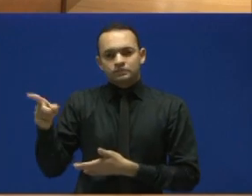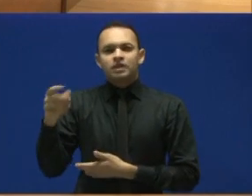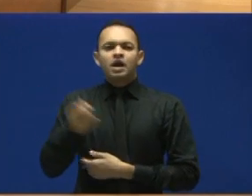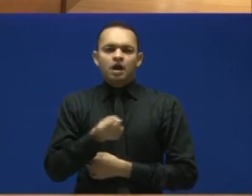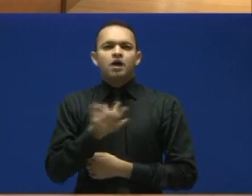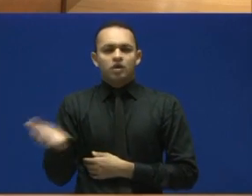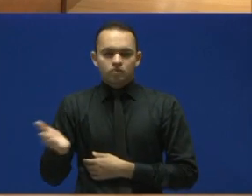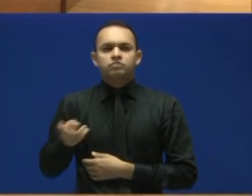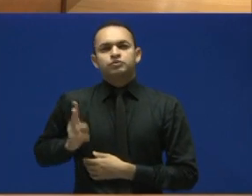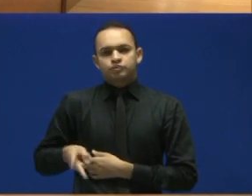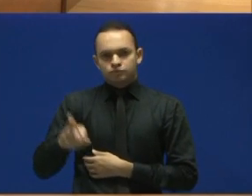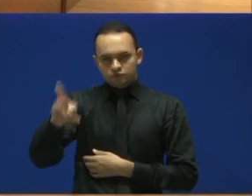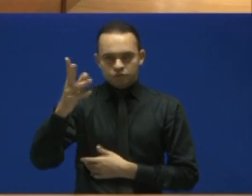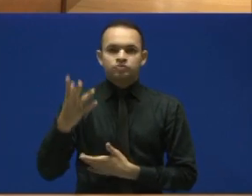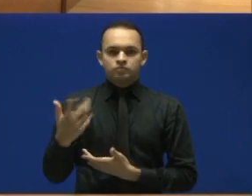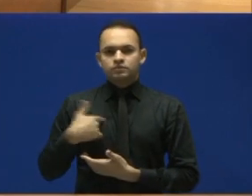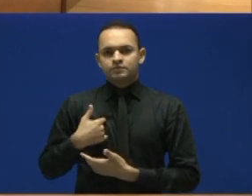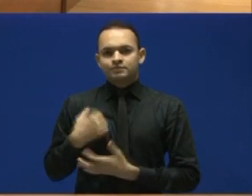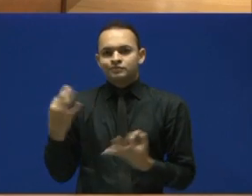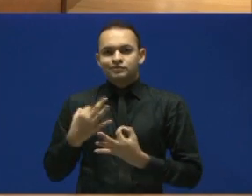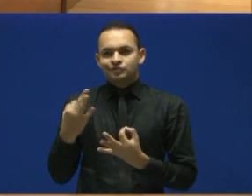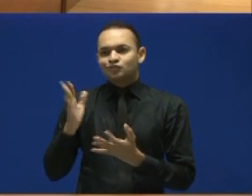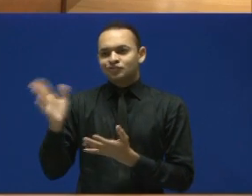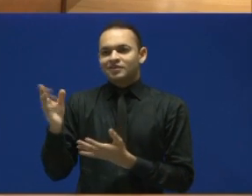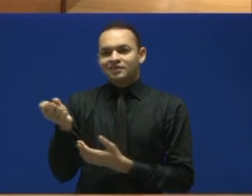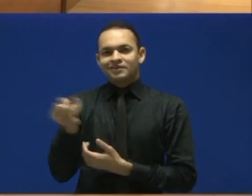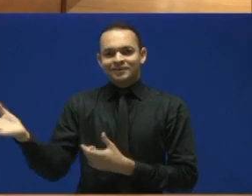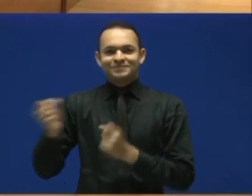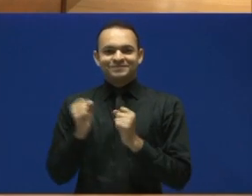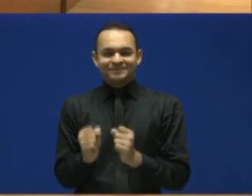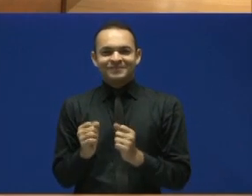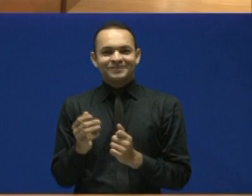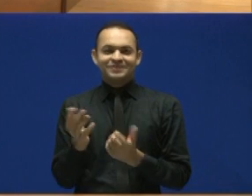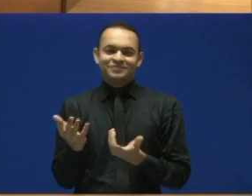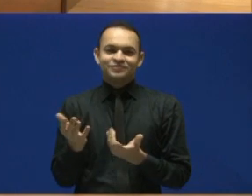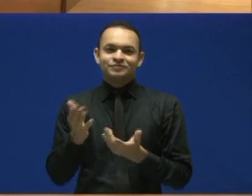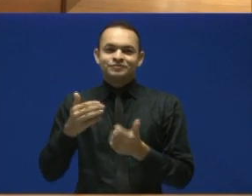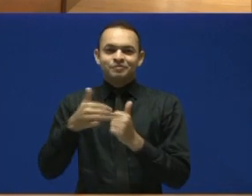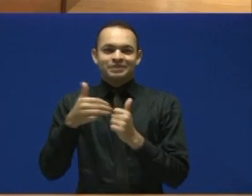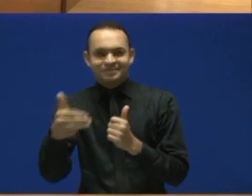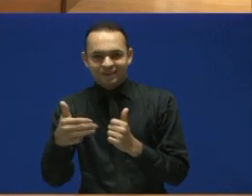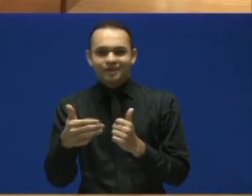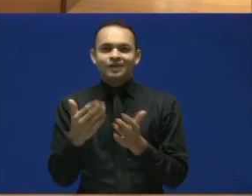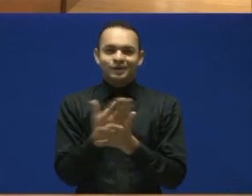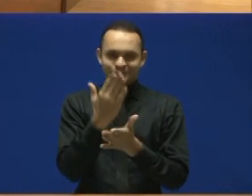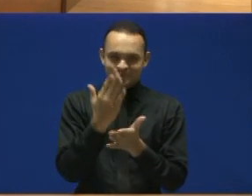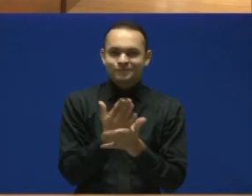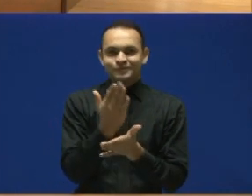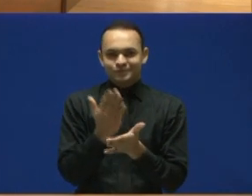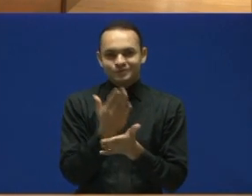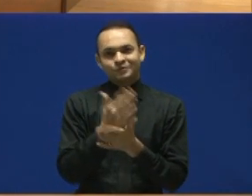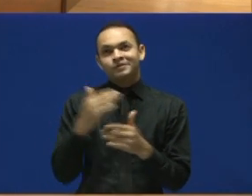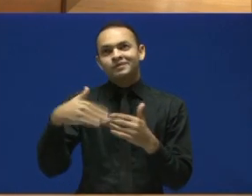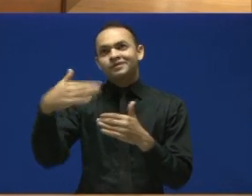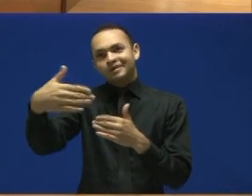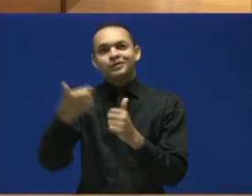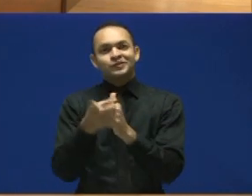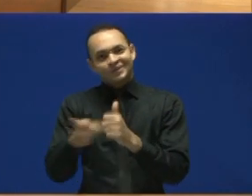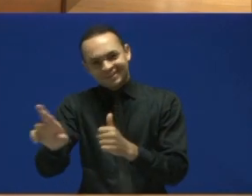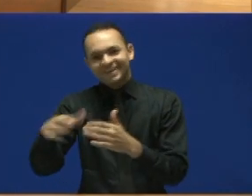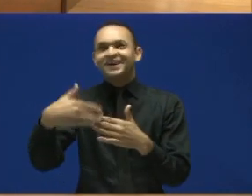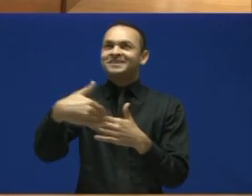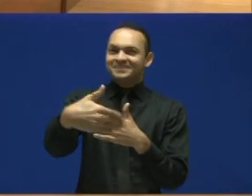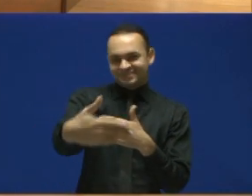continuarão conosco e tenho certeza que já tem alguns aqui os nossos programas de mestrado em breve de doutorado em